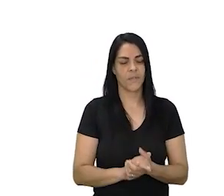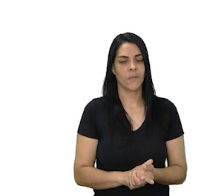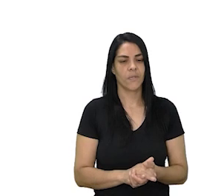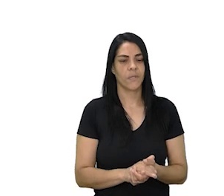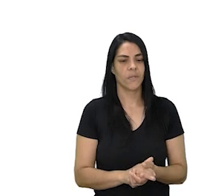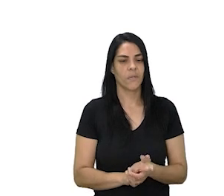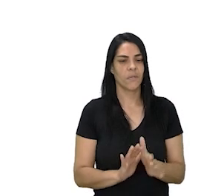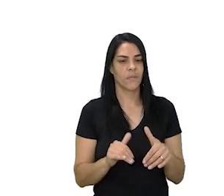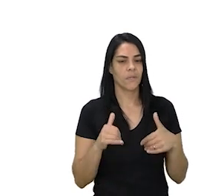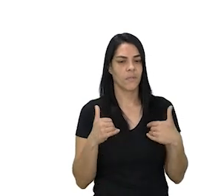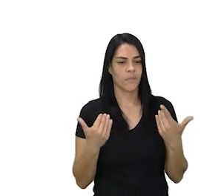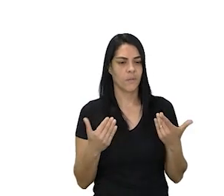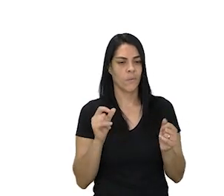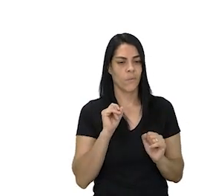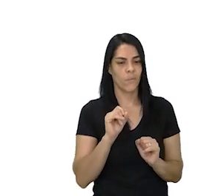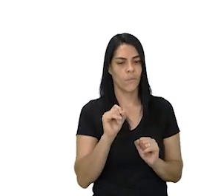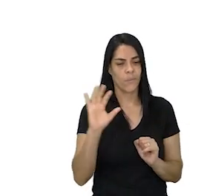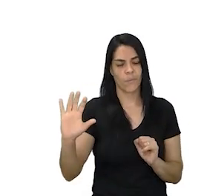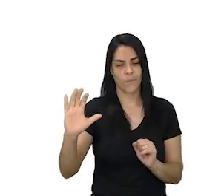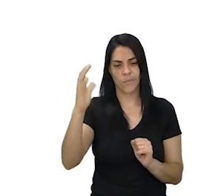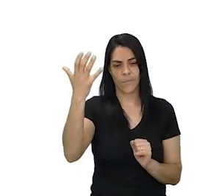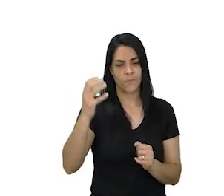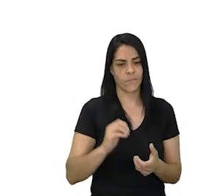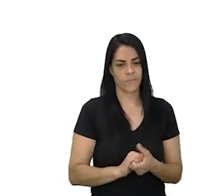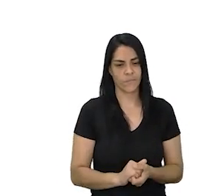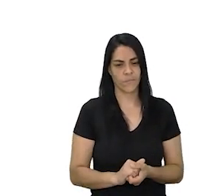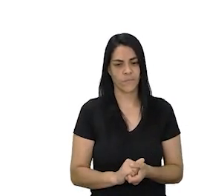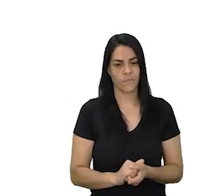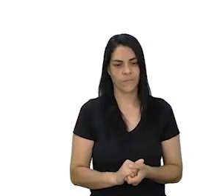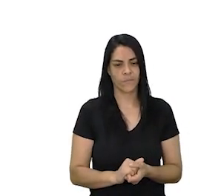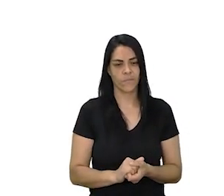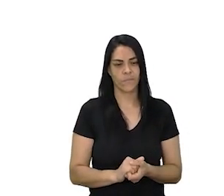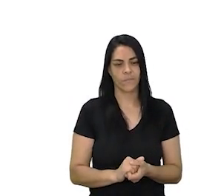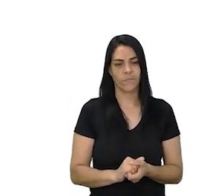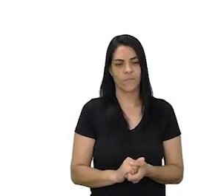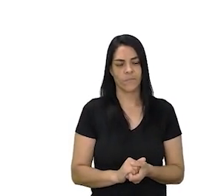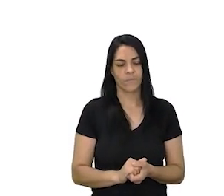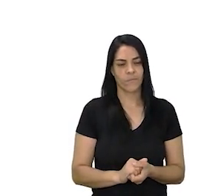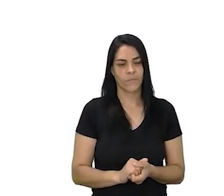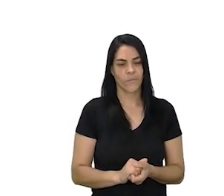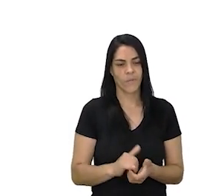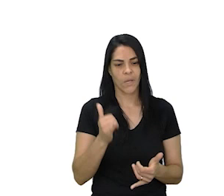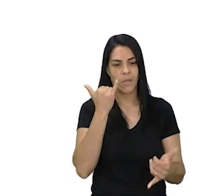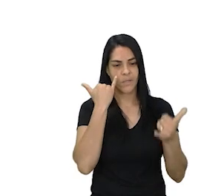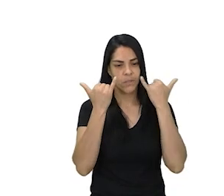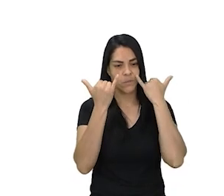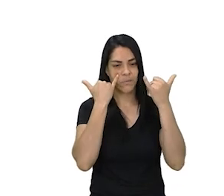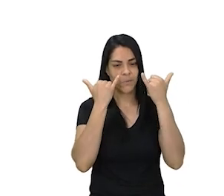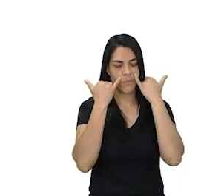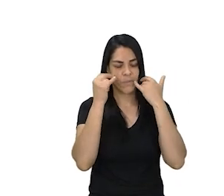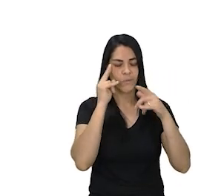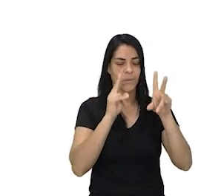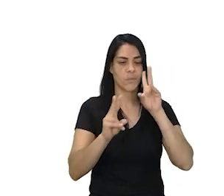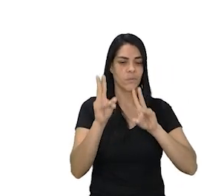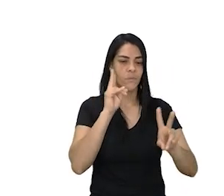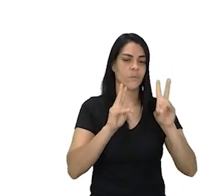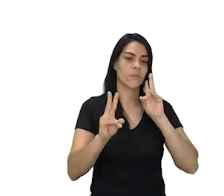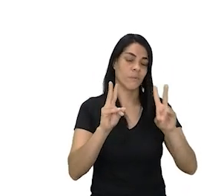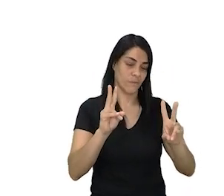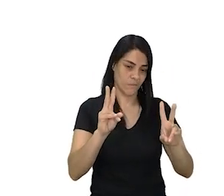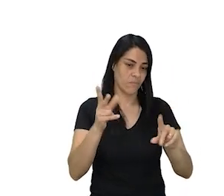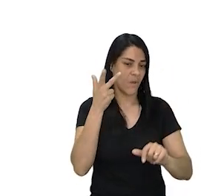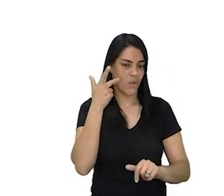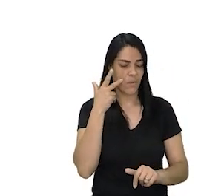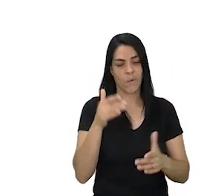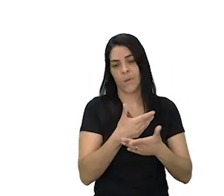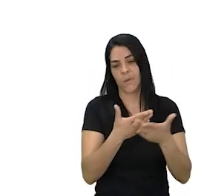da codificação e decodificação de informações visuais, isso é visível, né? A gente